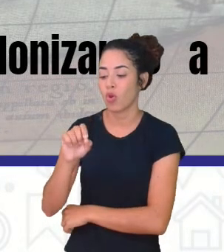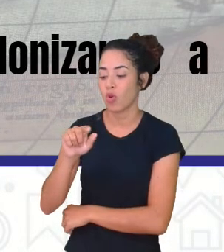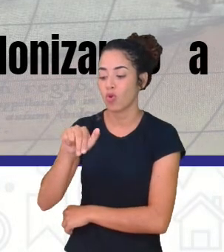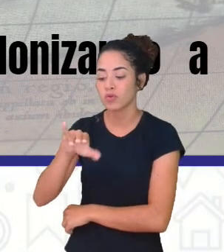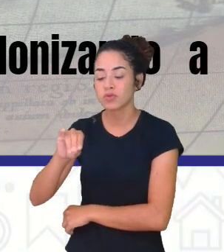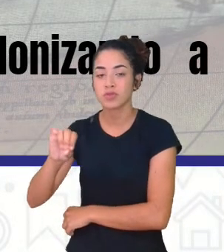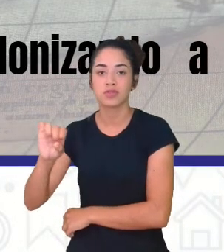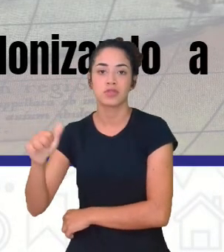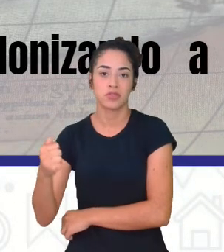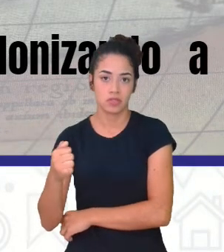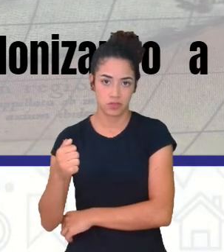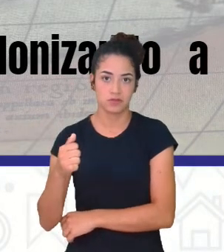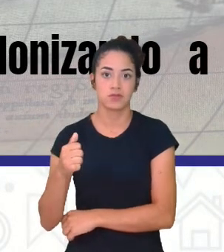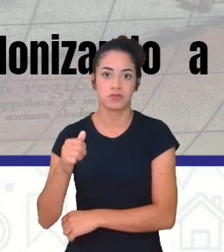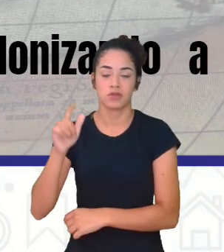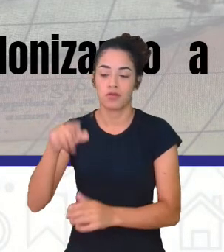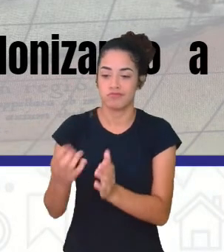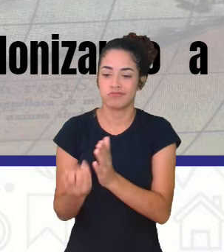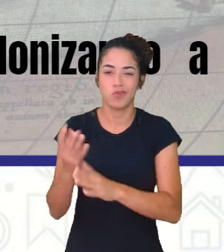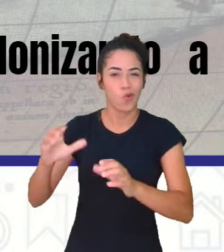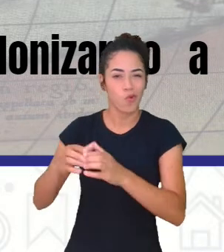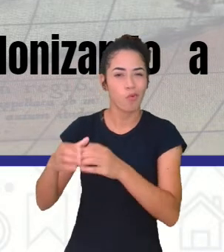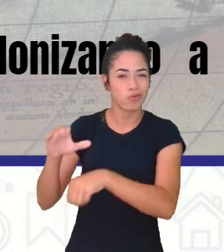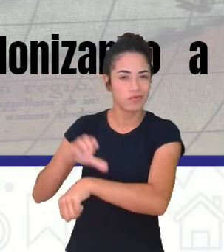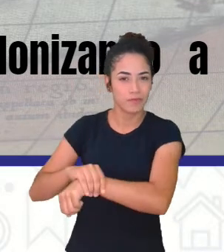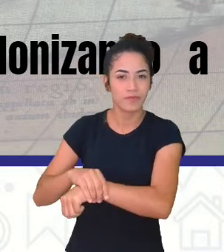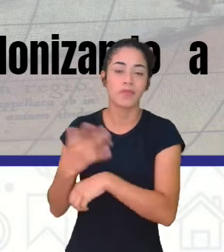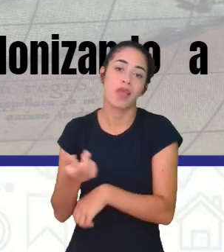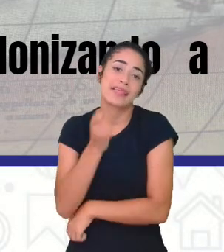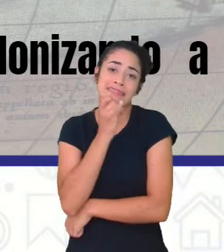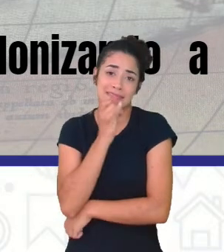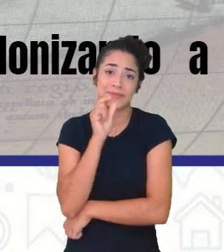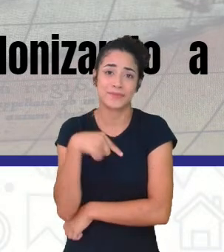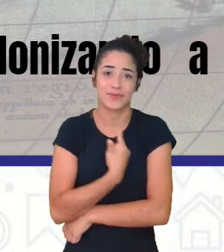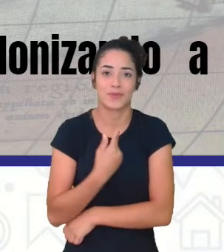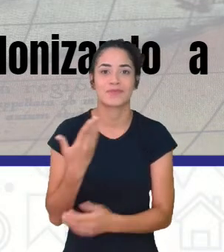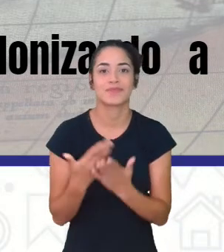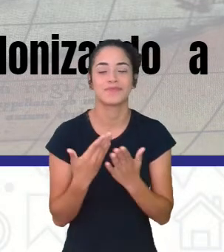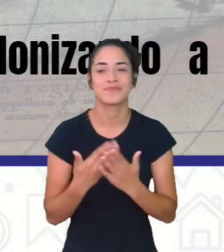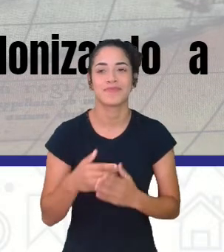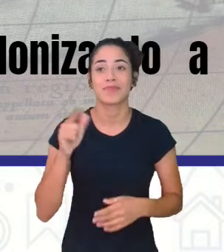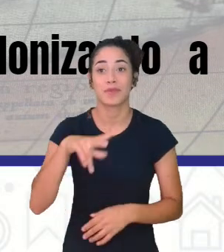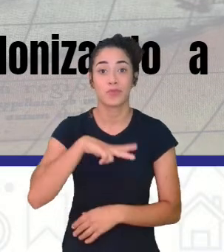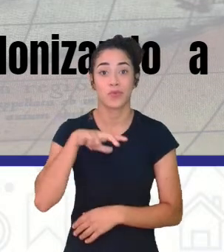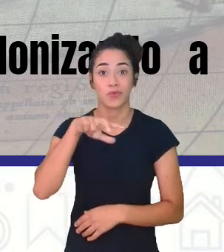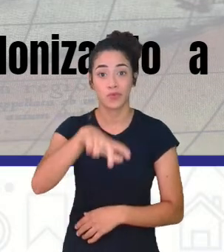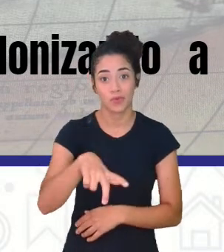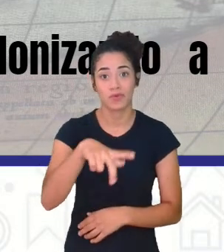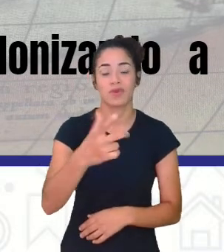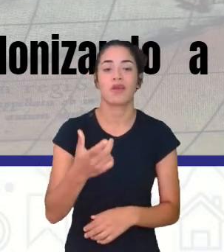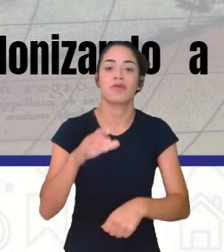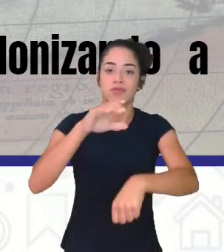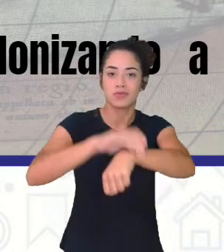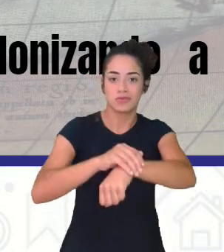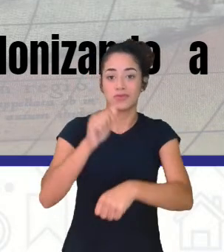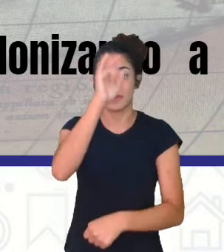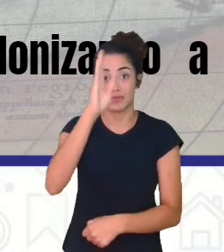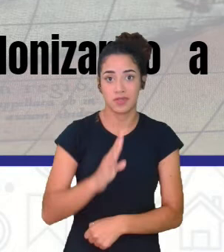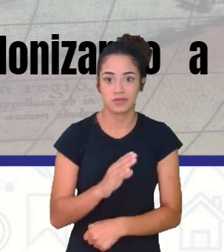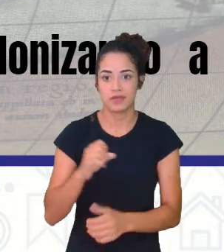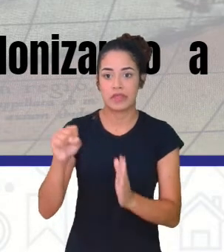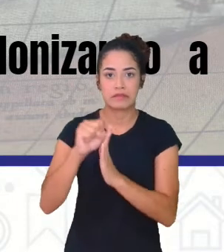desenvolver colônias Exemplo né e é o exemplo para nossa aula Portugal colonizou o Brasil durante